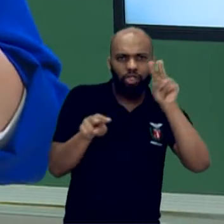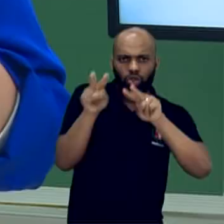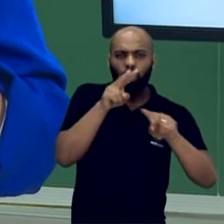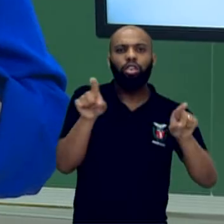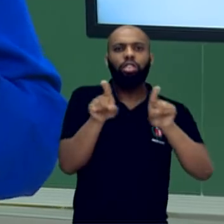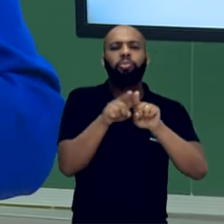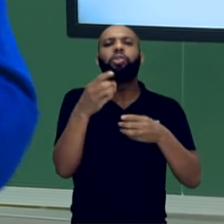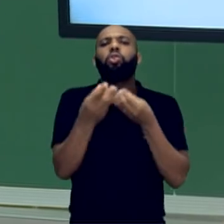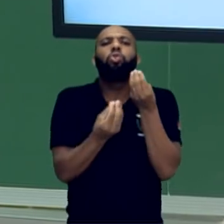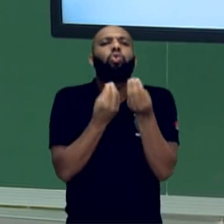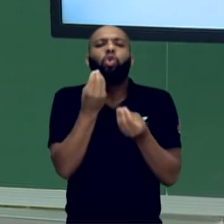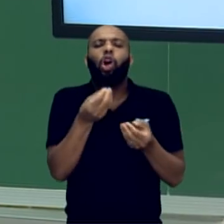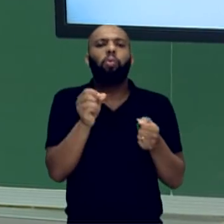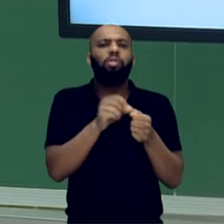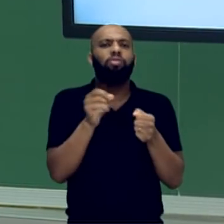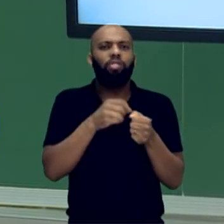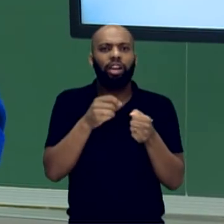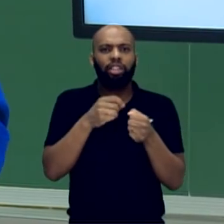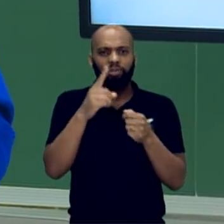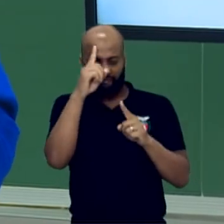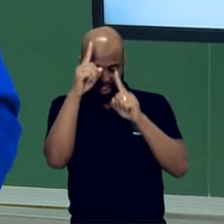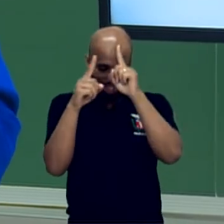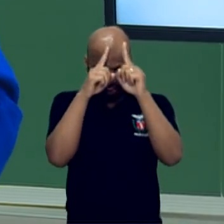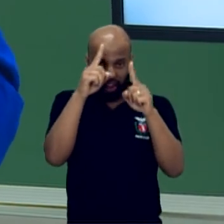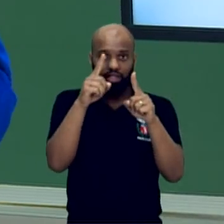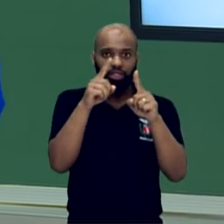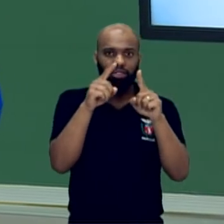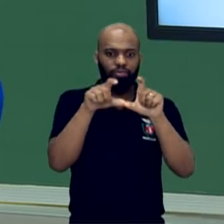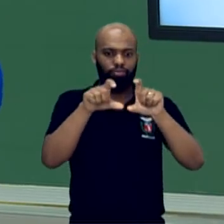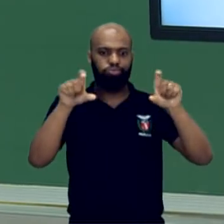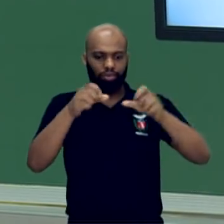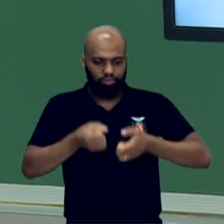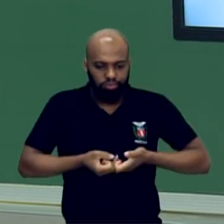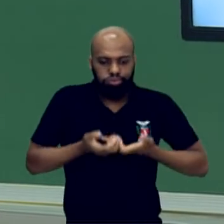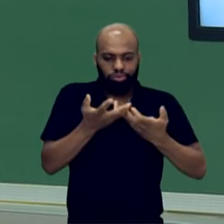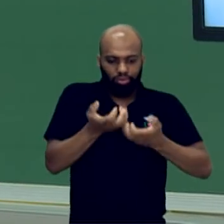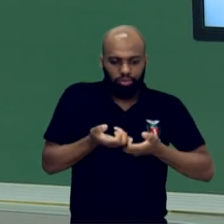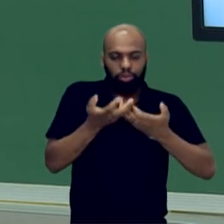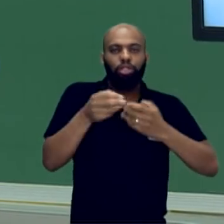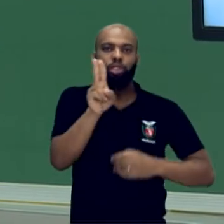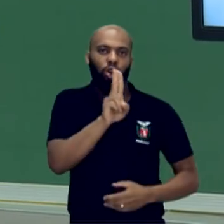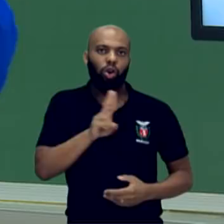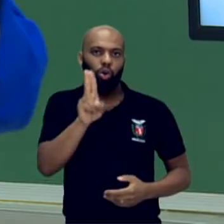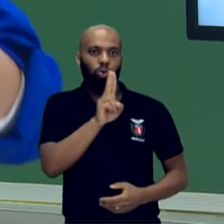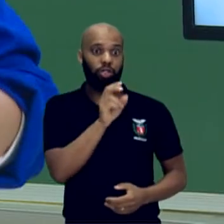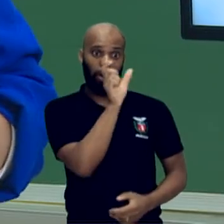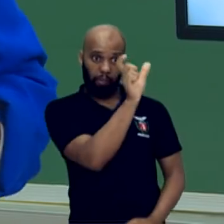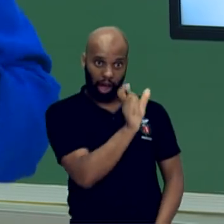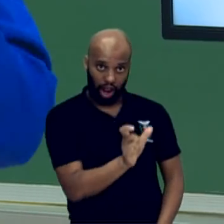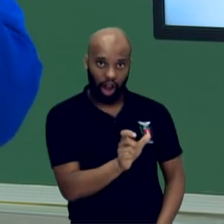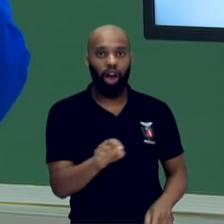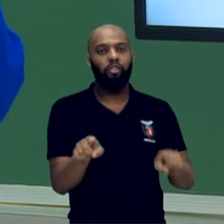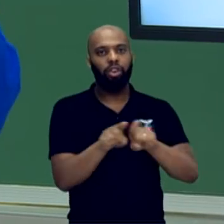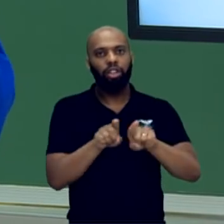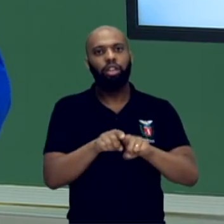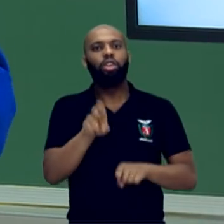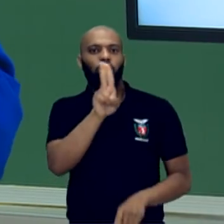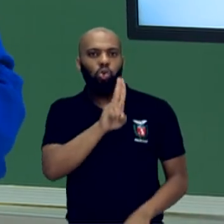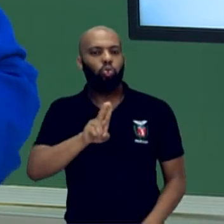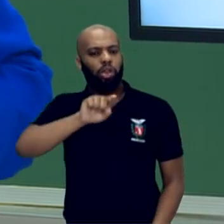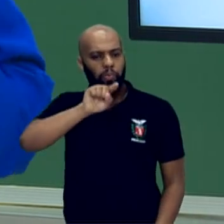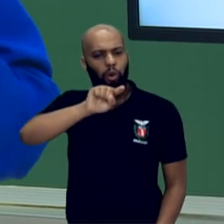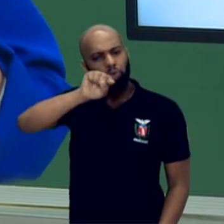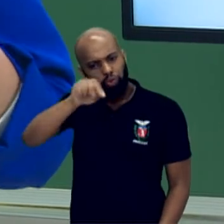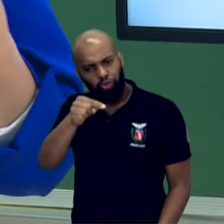eles fazem para criar a expressividade, usando os recursos verbais, que são as palavras, a